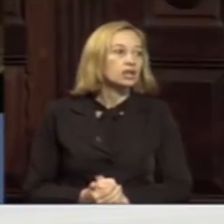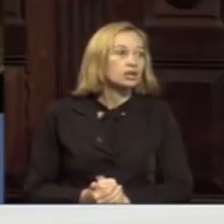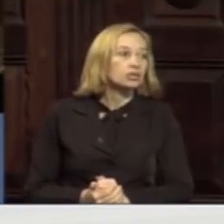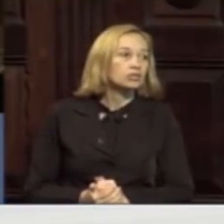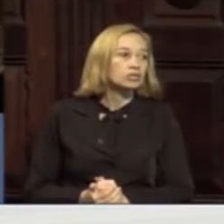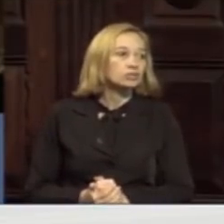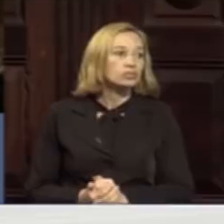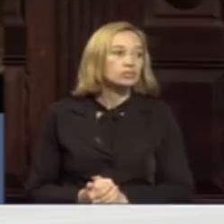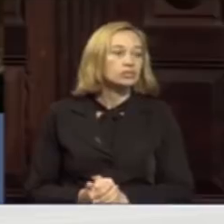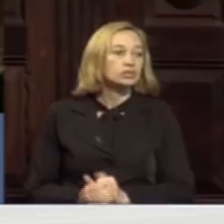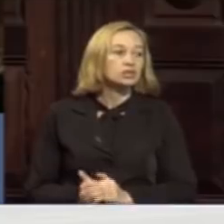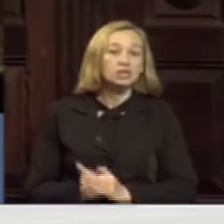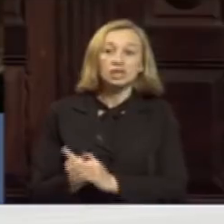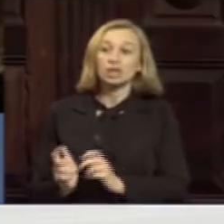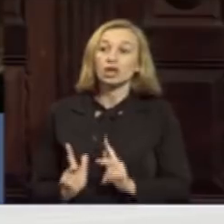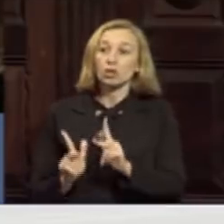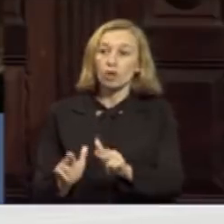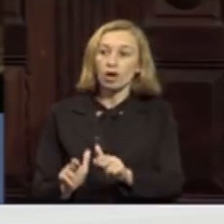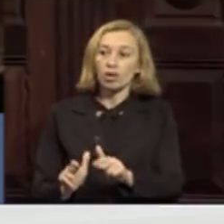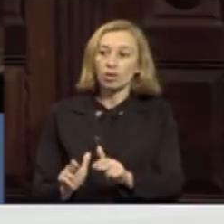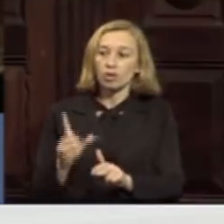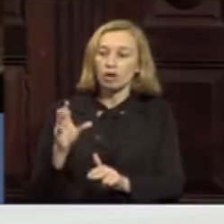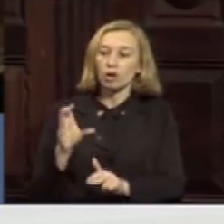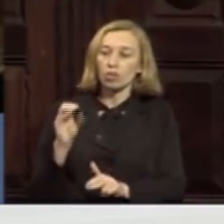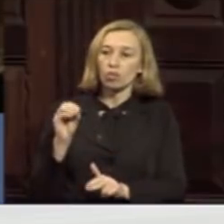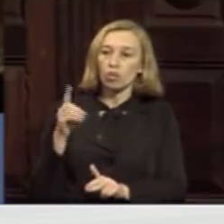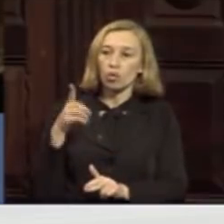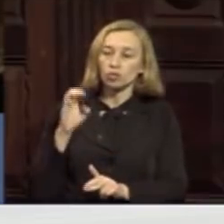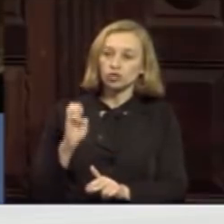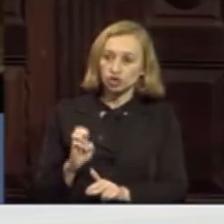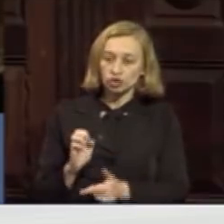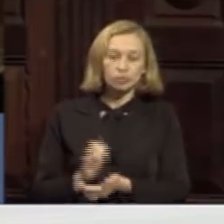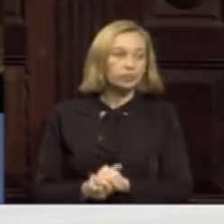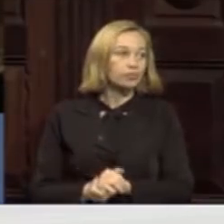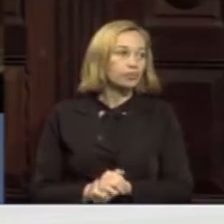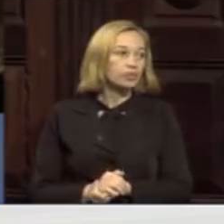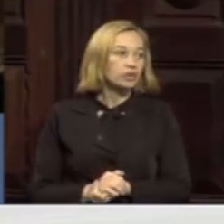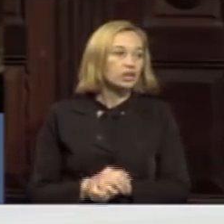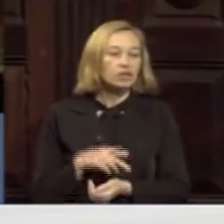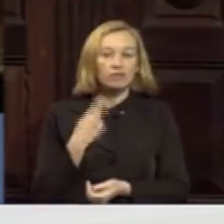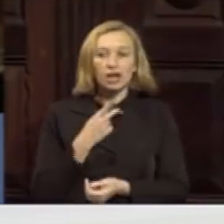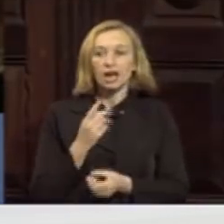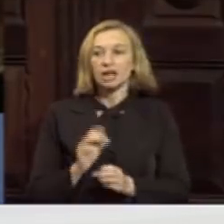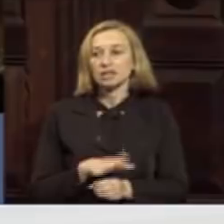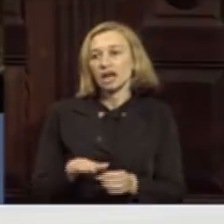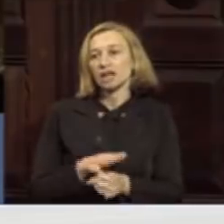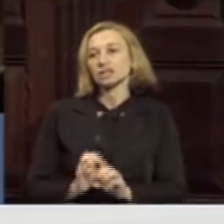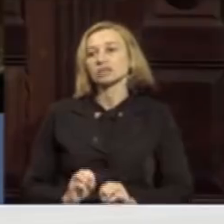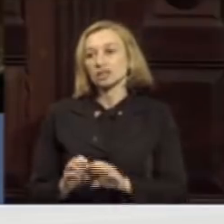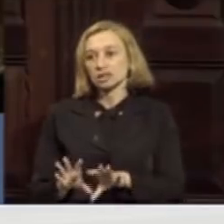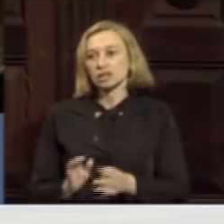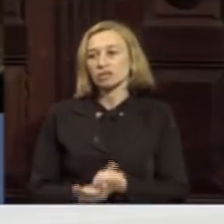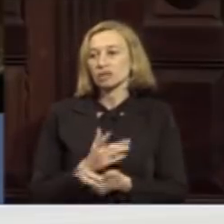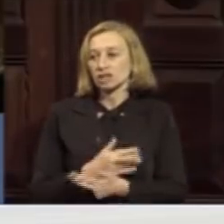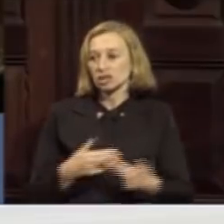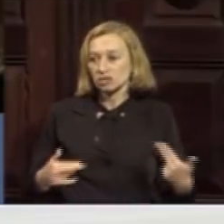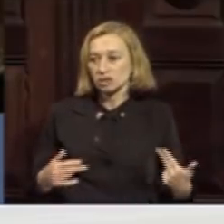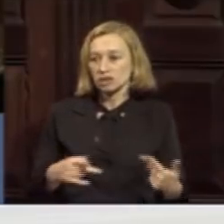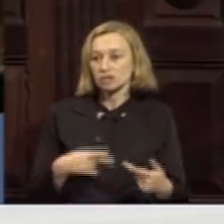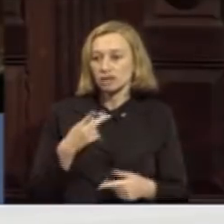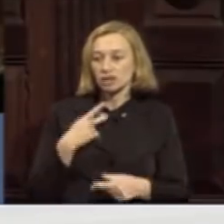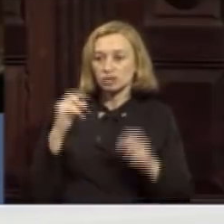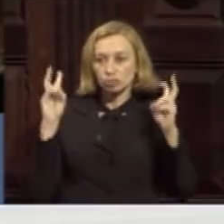porque continuo estarrecido, e Vossa Excelência na Comissão de Educação várias vezes também esteve presente em debates sobre o